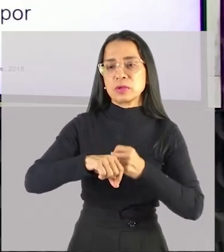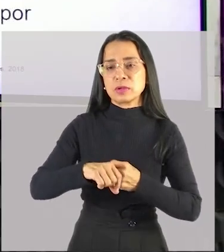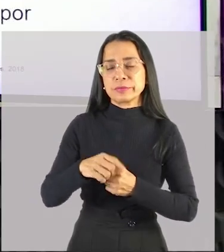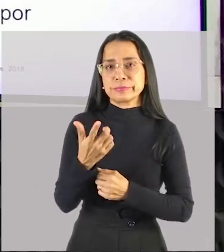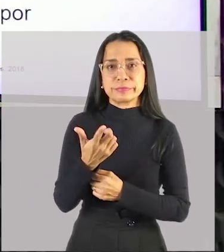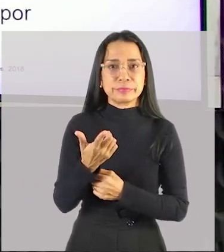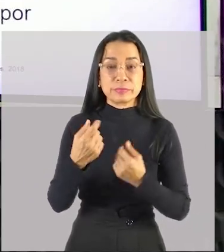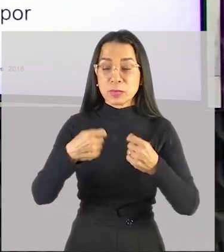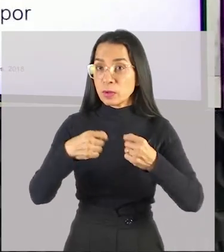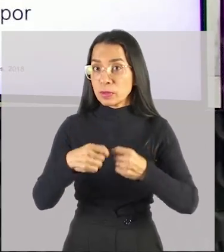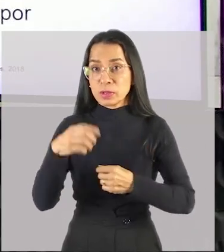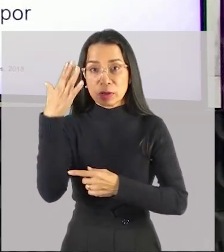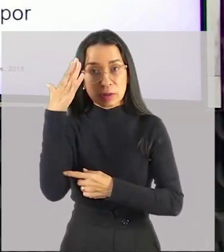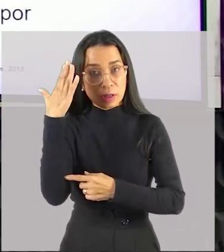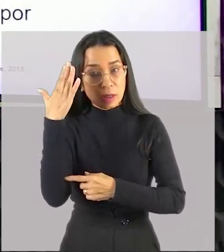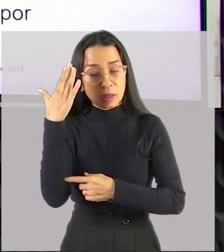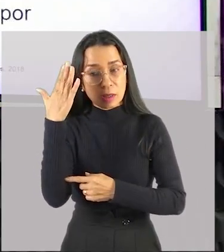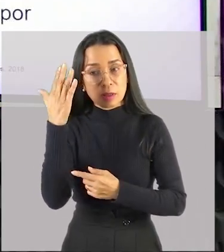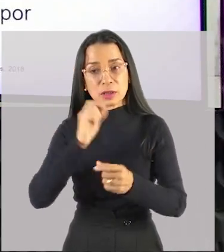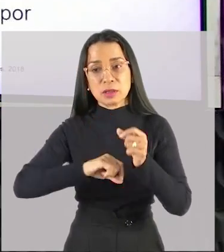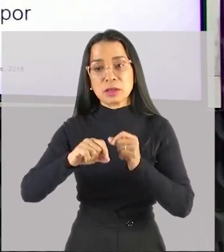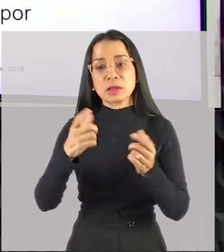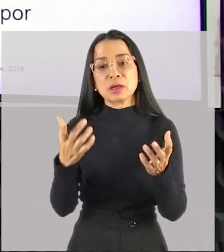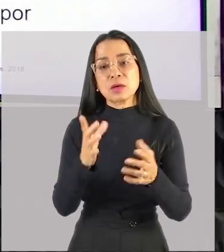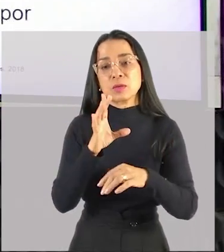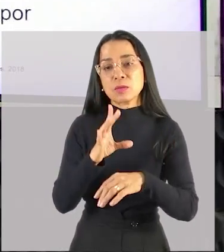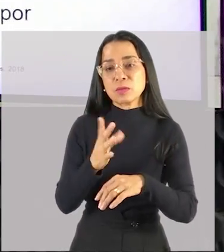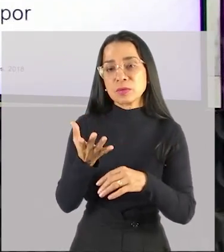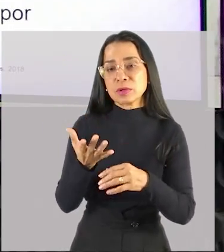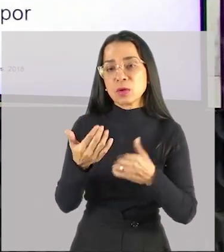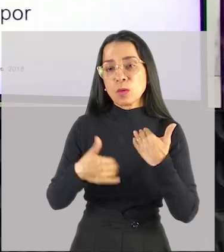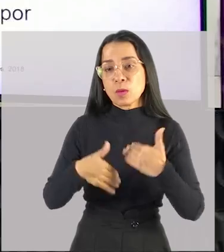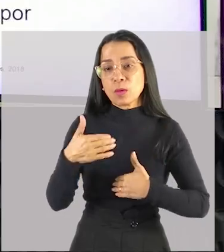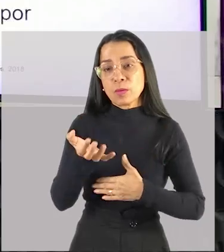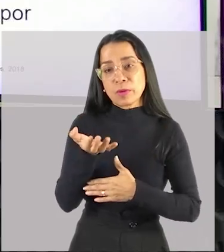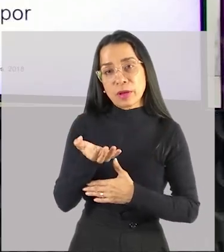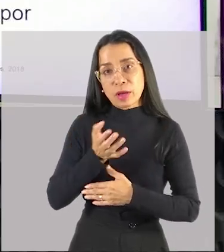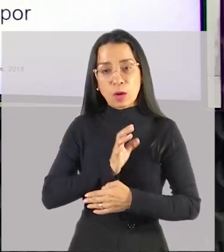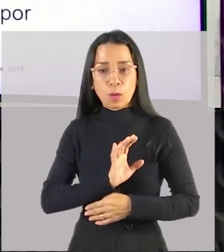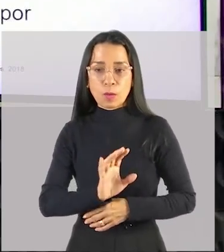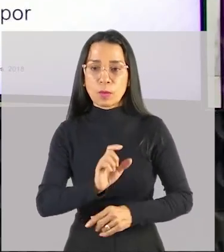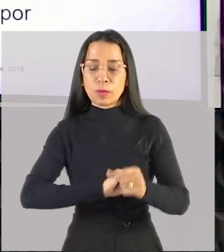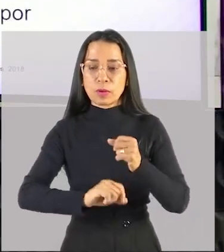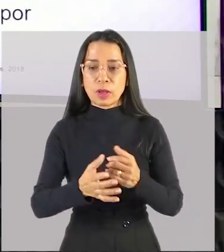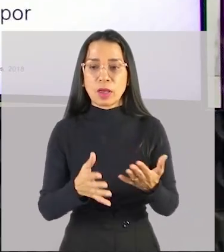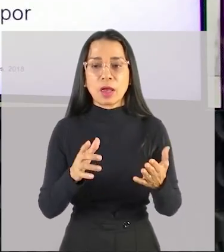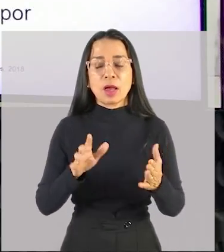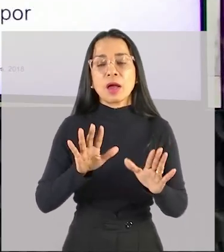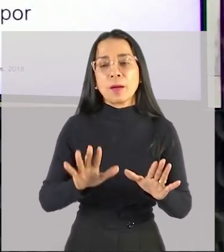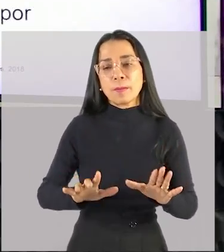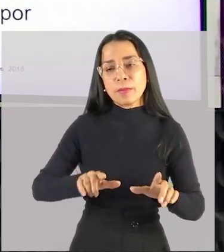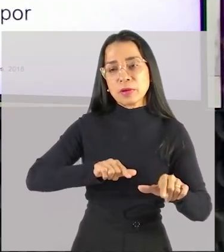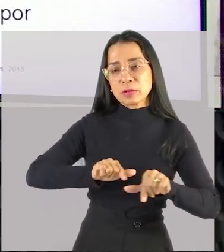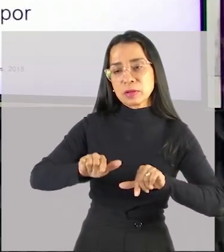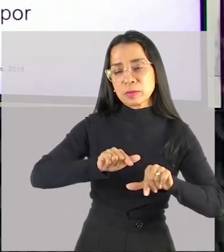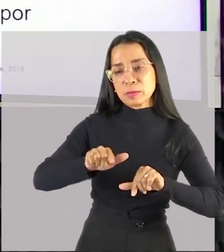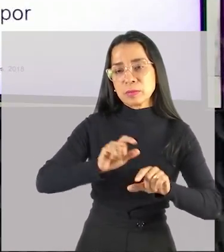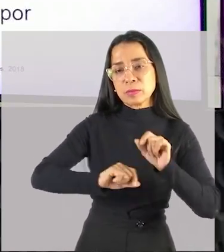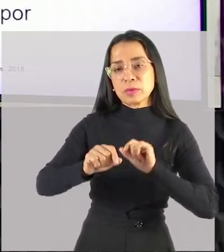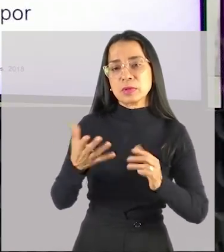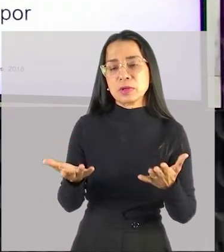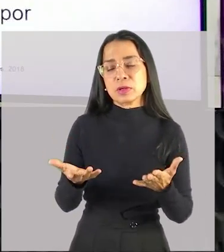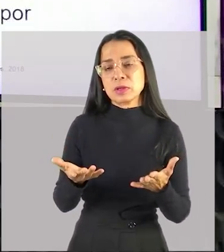que a carne quer ou não quer, mas trabalhando por sujeitá-la ao espírito, ainda que se